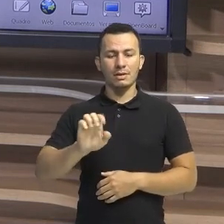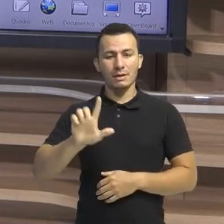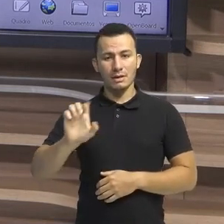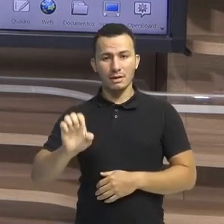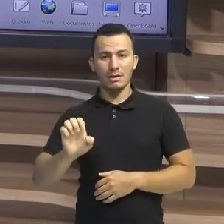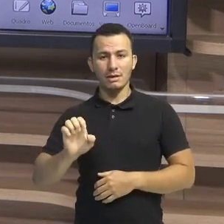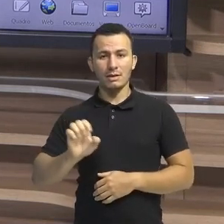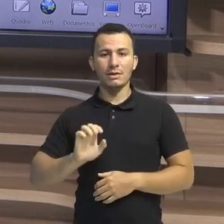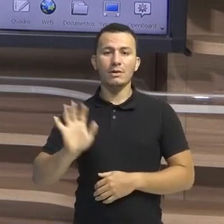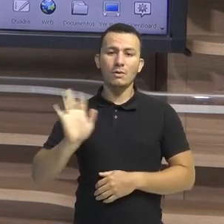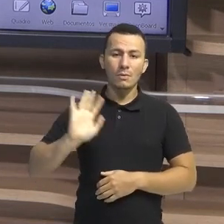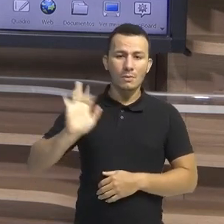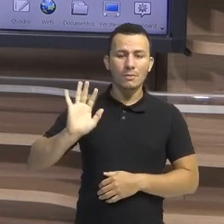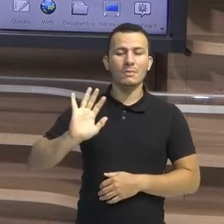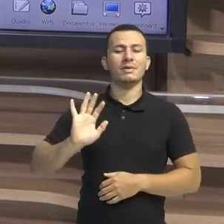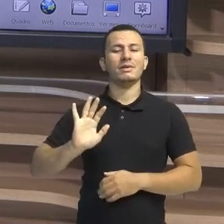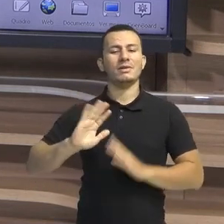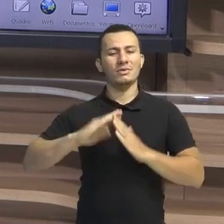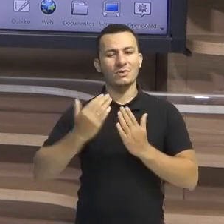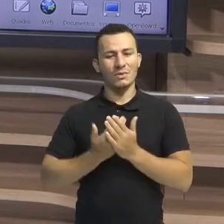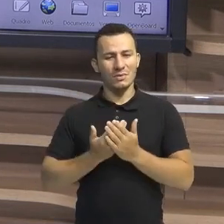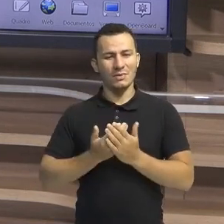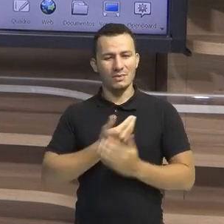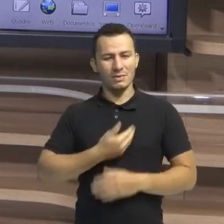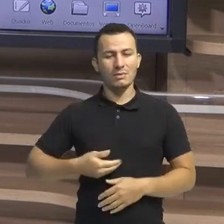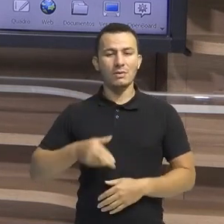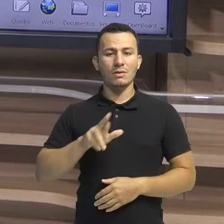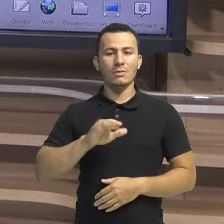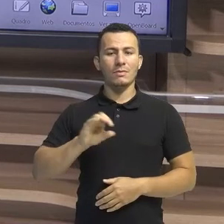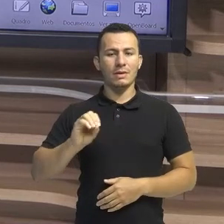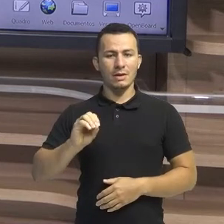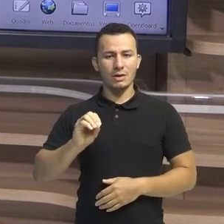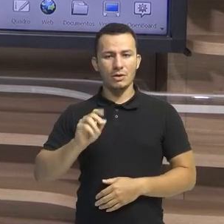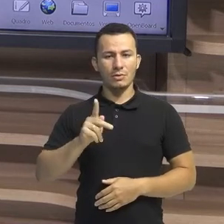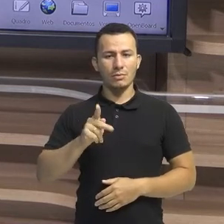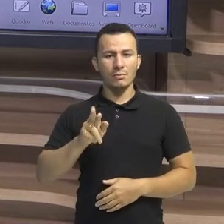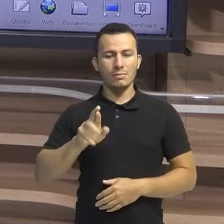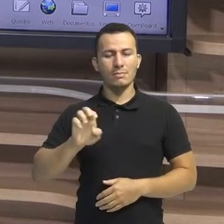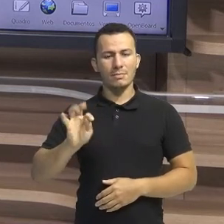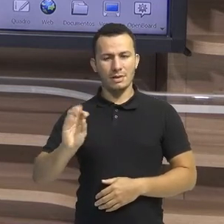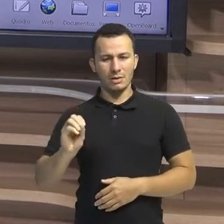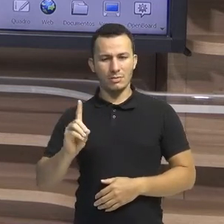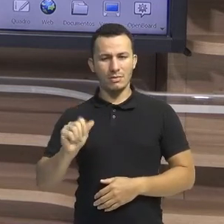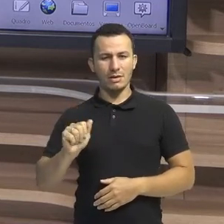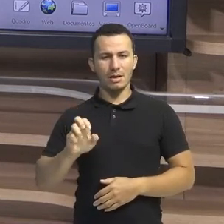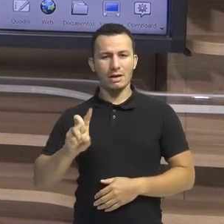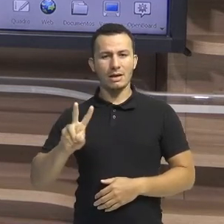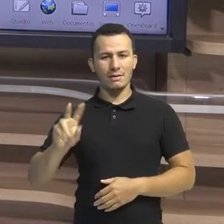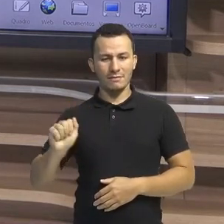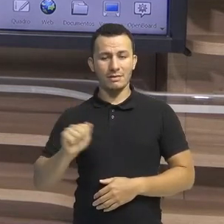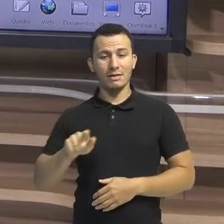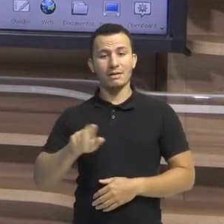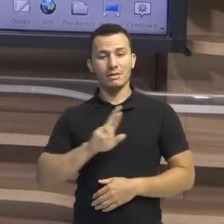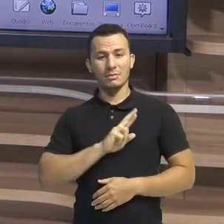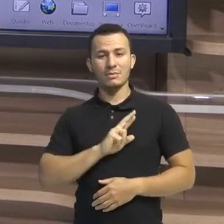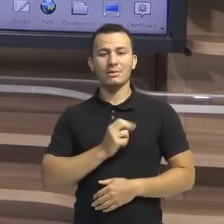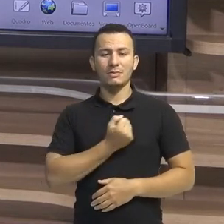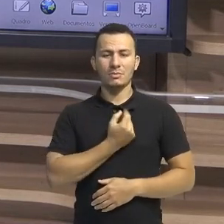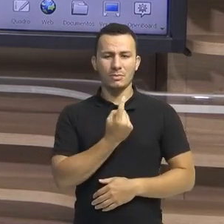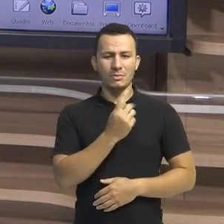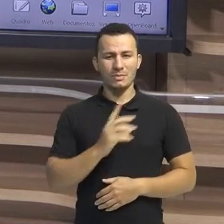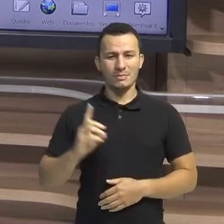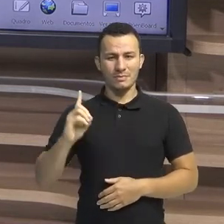Eva. Oi! Muito bem, Gabriele. E você está dizendo que a questão 1 é a letra D. Gabriele